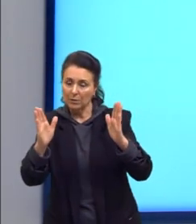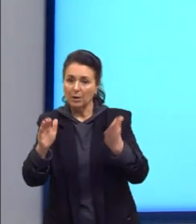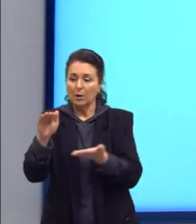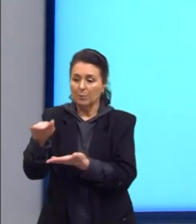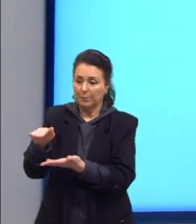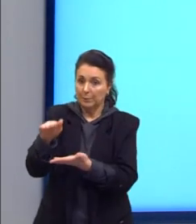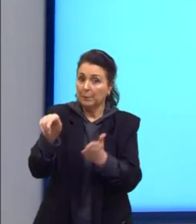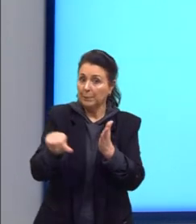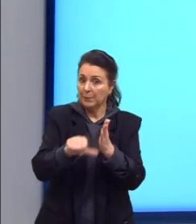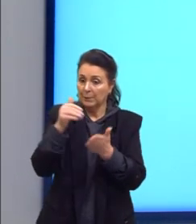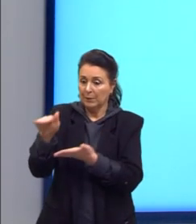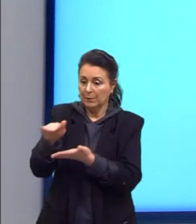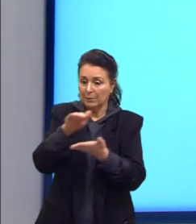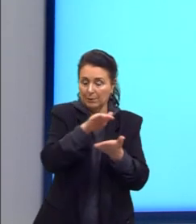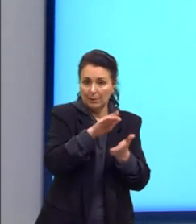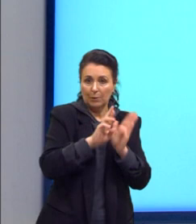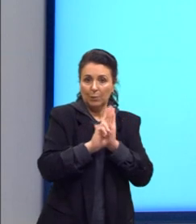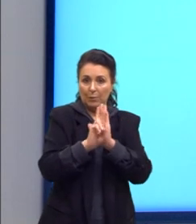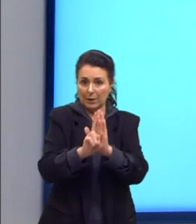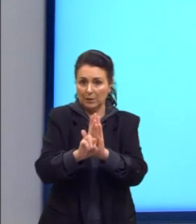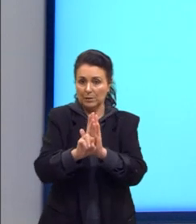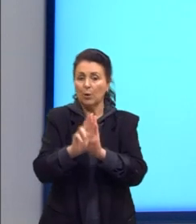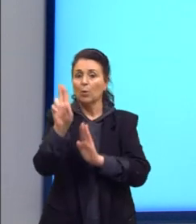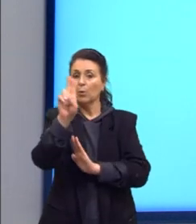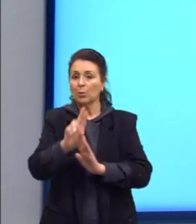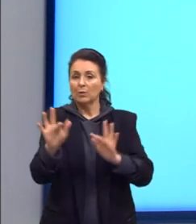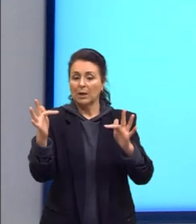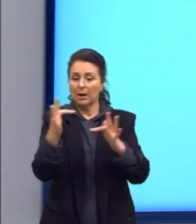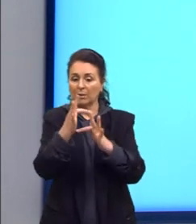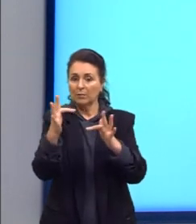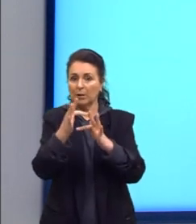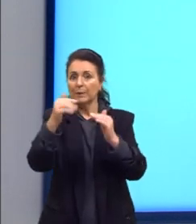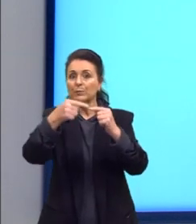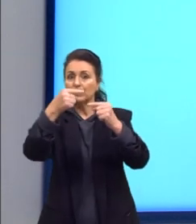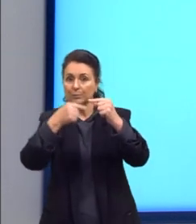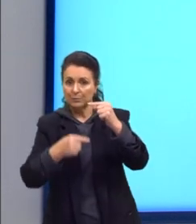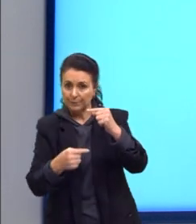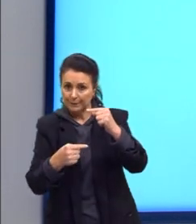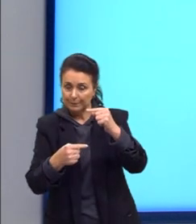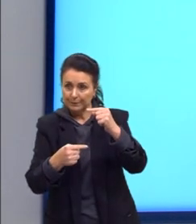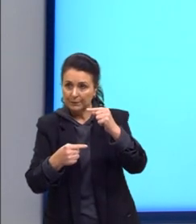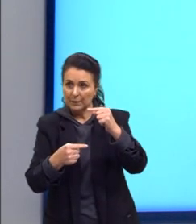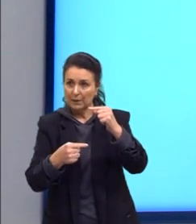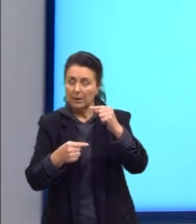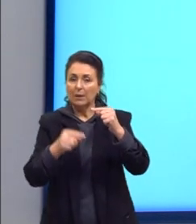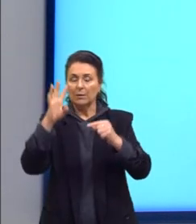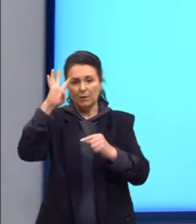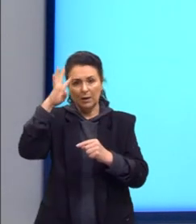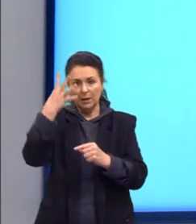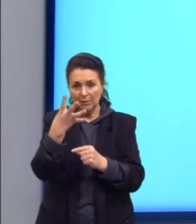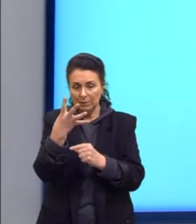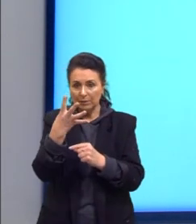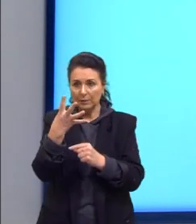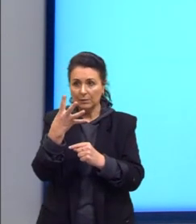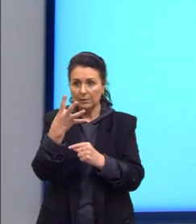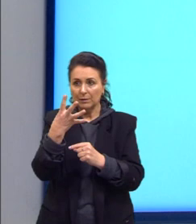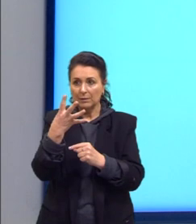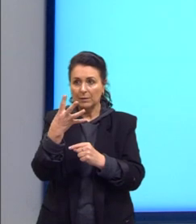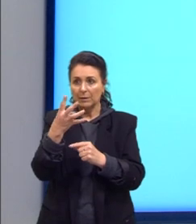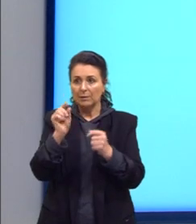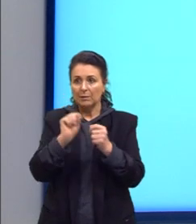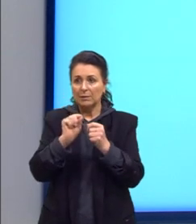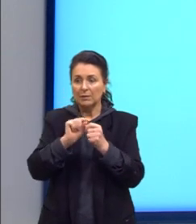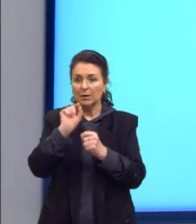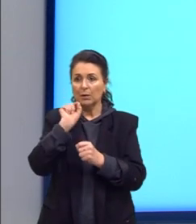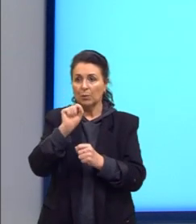o equivalente a gente usa esta fórmula aqui de baixo tá se a gente for resolvendo então aqui né a gente